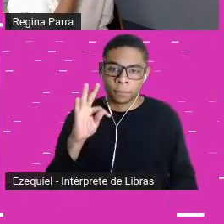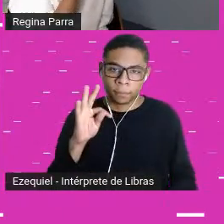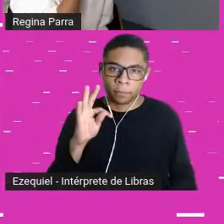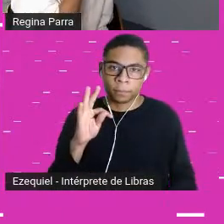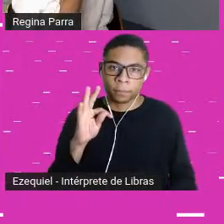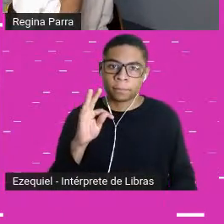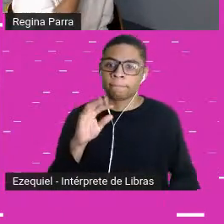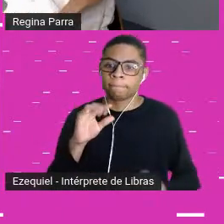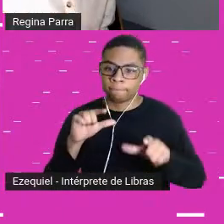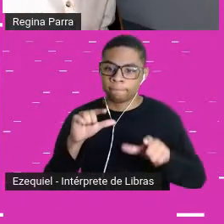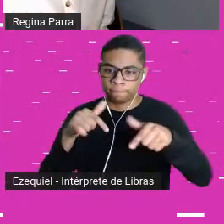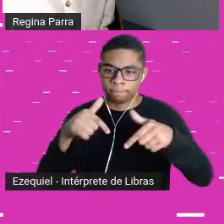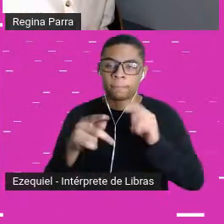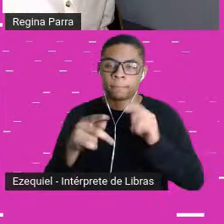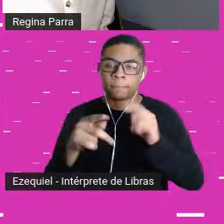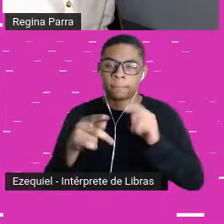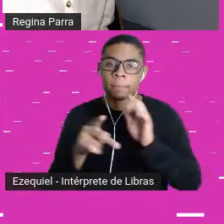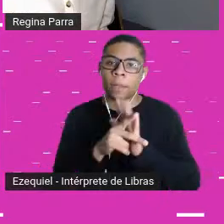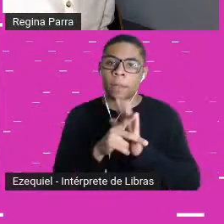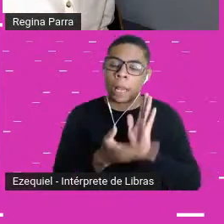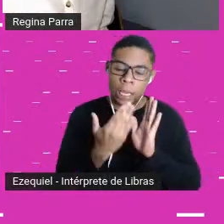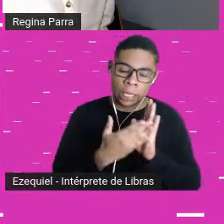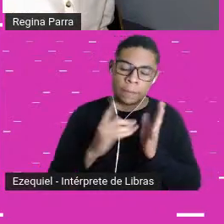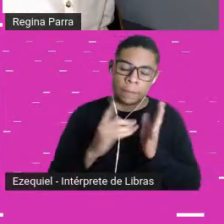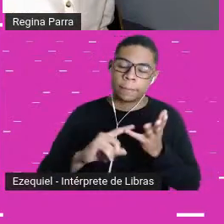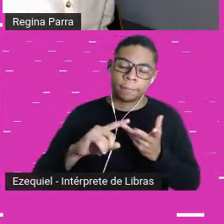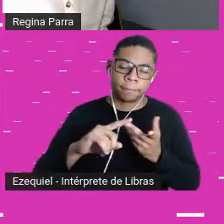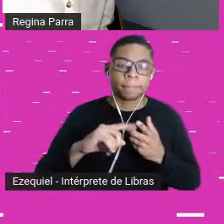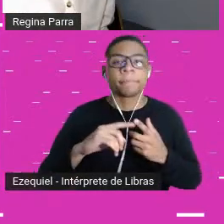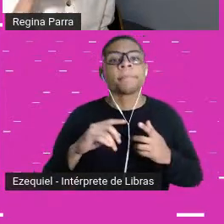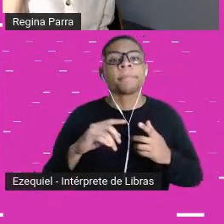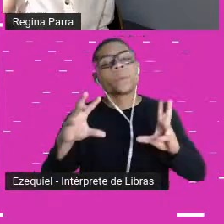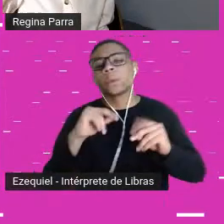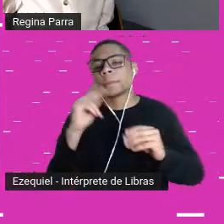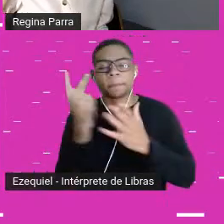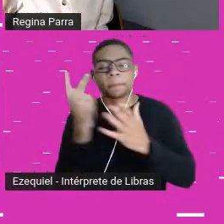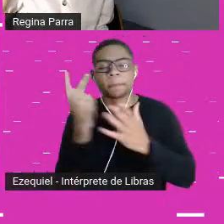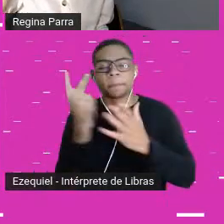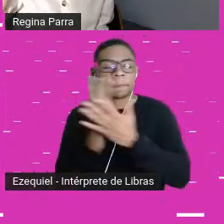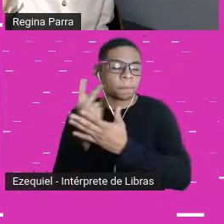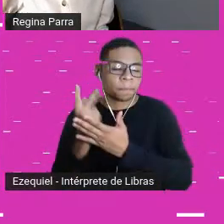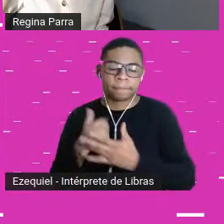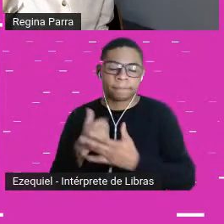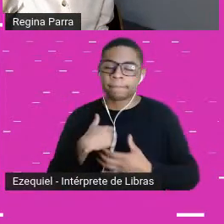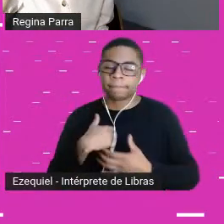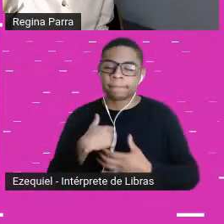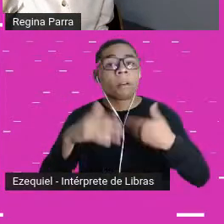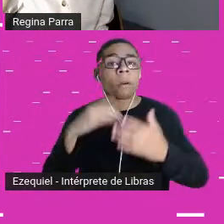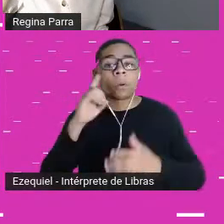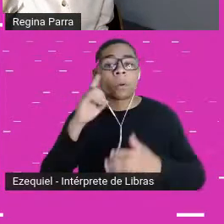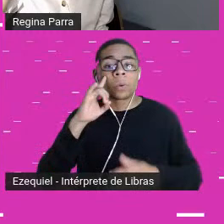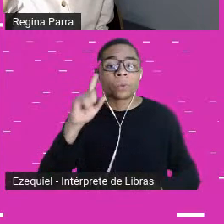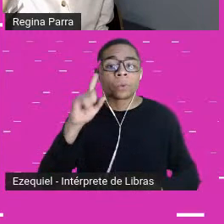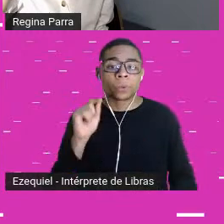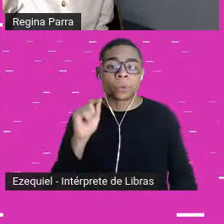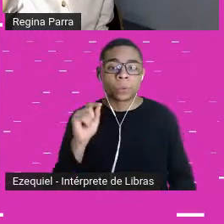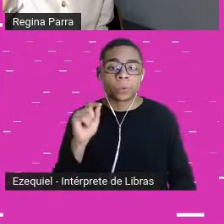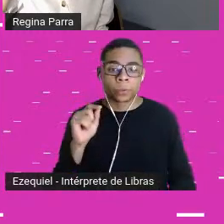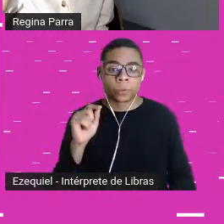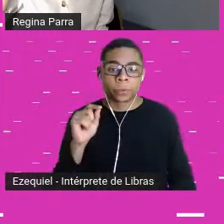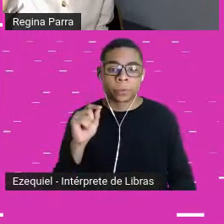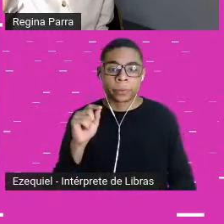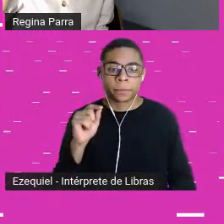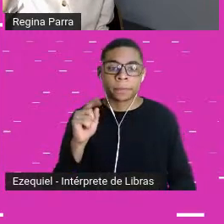e maravilhada com tudo aquilo, tentando entender. Até que um dia ele me disse que ele ia